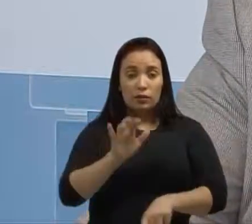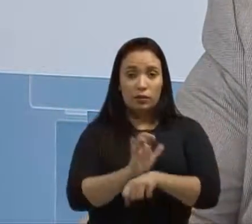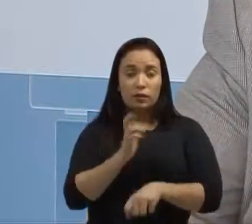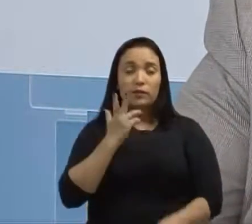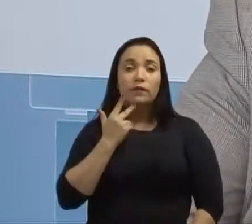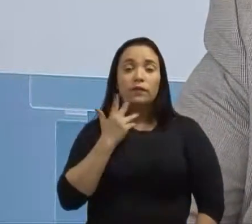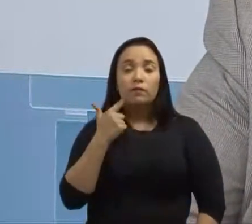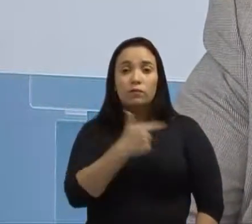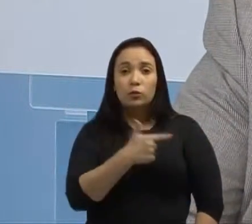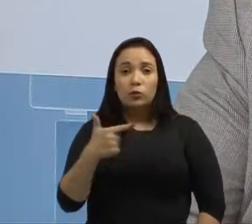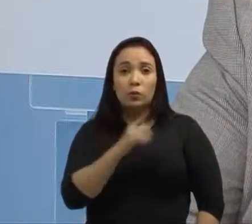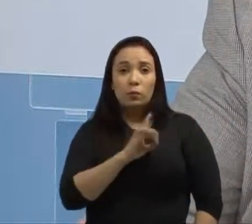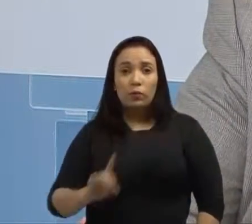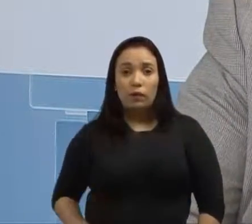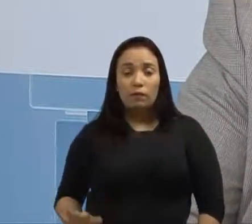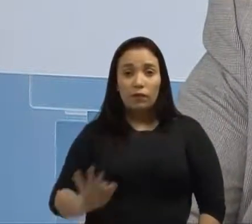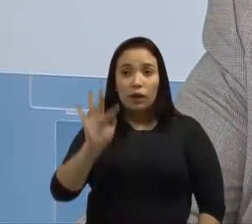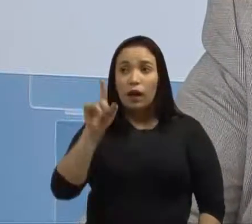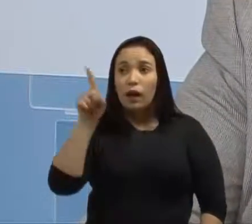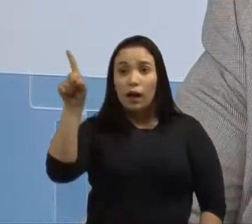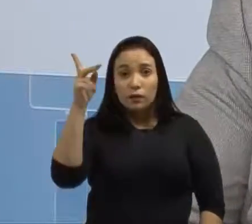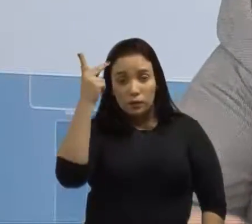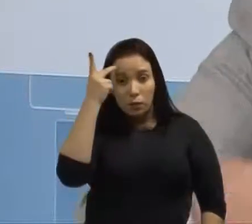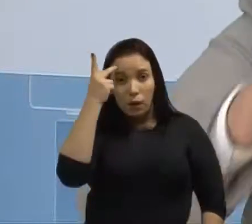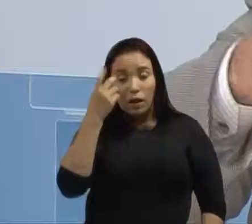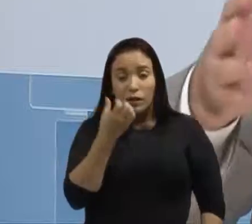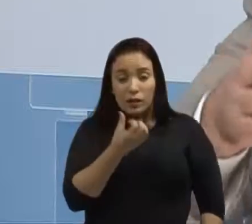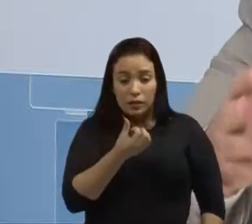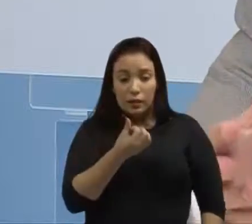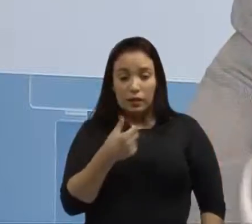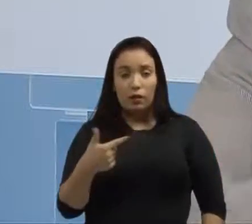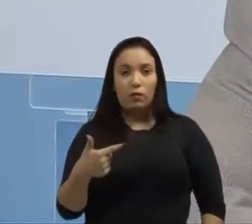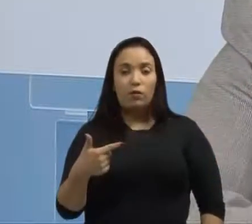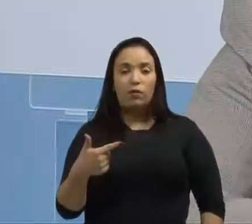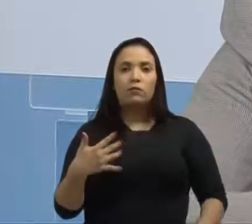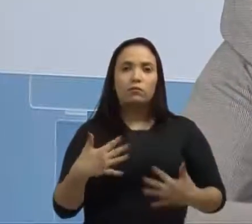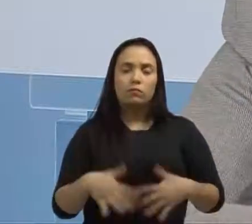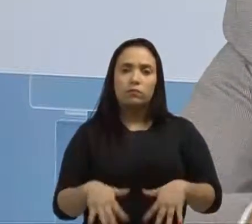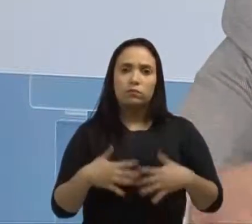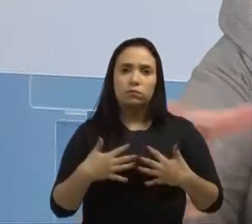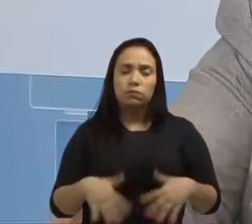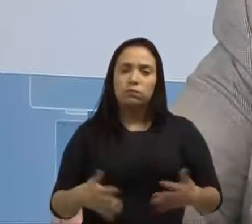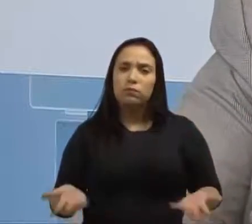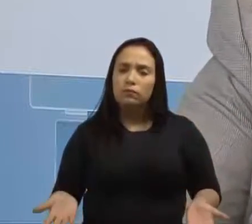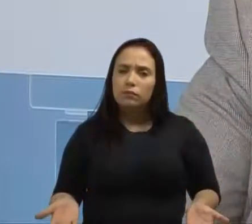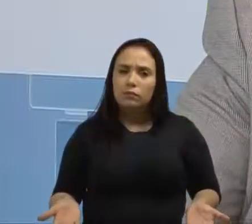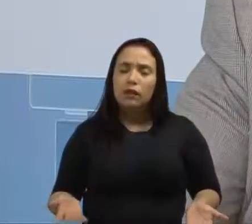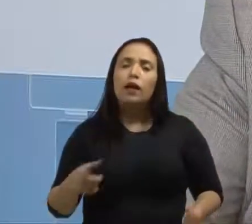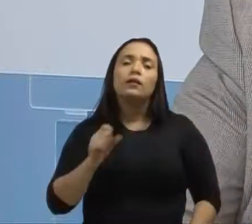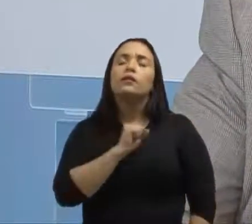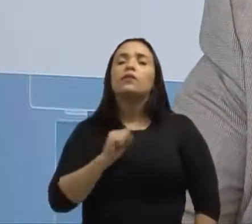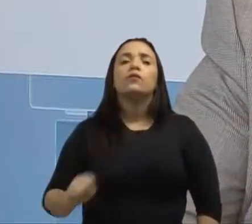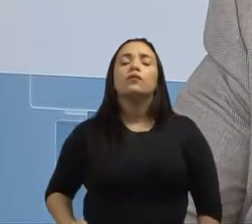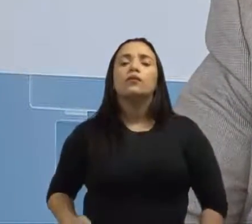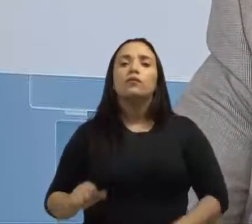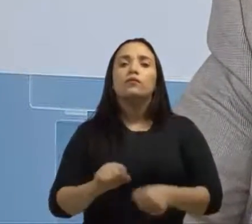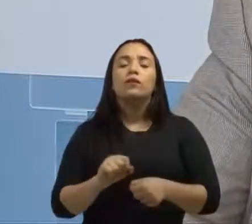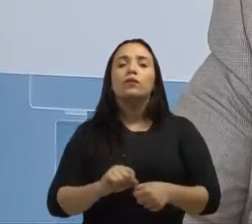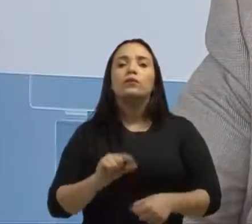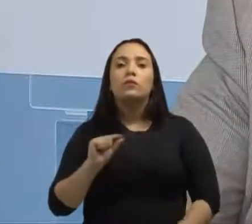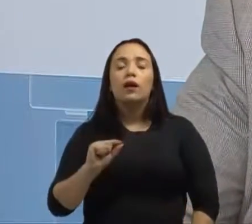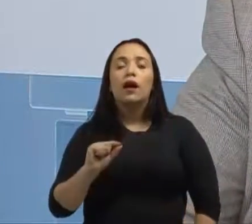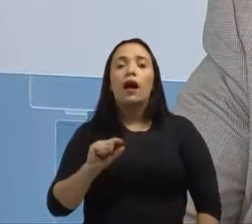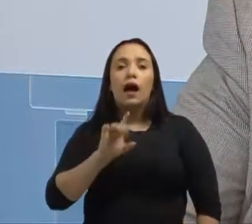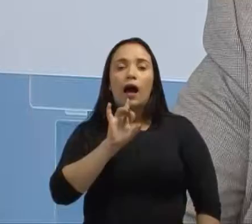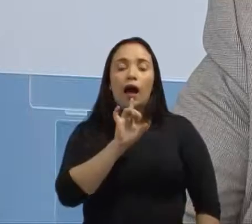está lascado, né? Está lascado, porque e voltar tudo para lá e a gente não ia ter nada. Desequilíbrio regional. O que o Senado faz? Cada estado tem